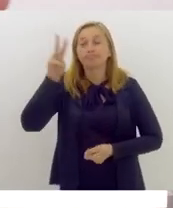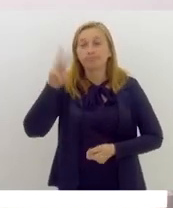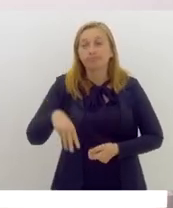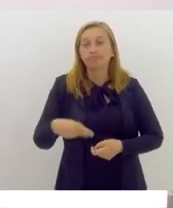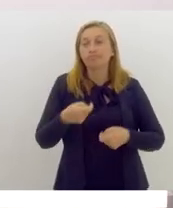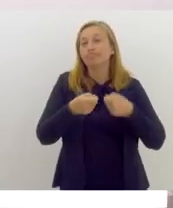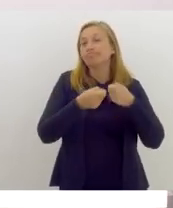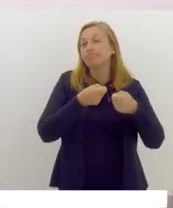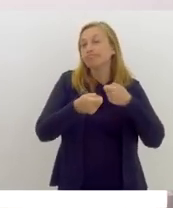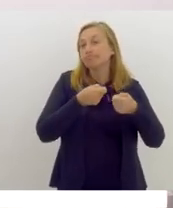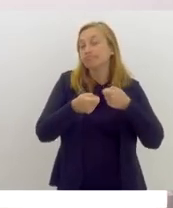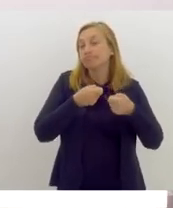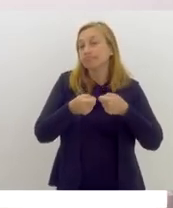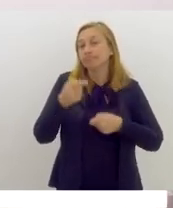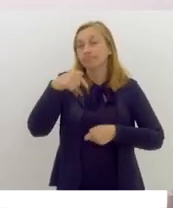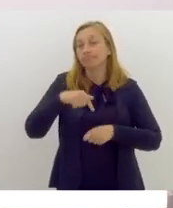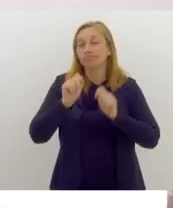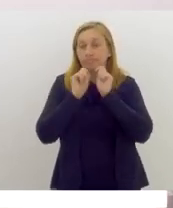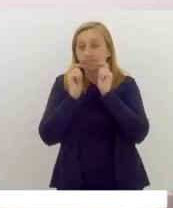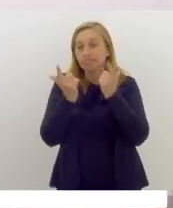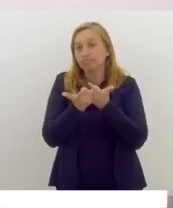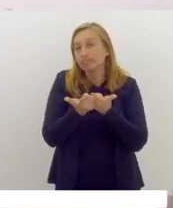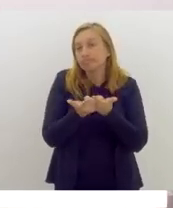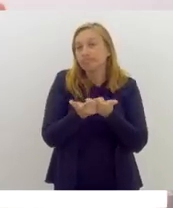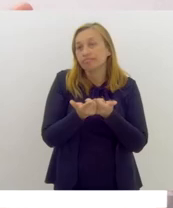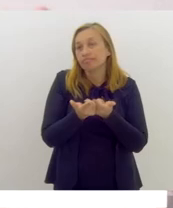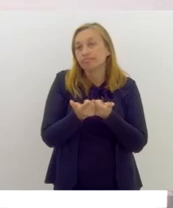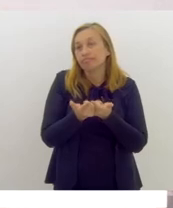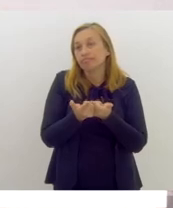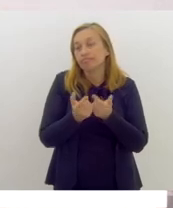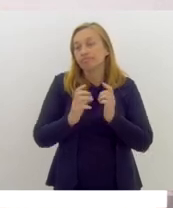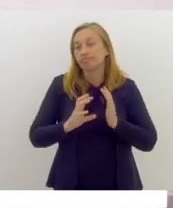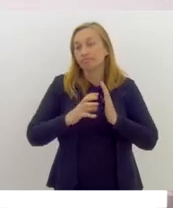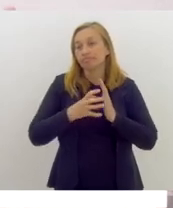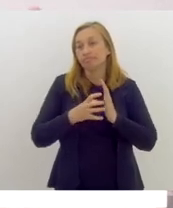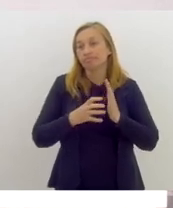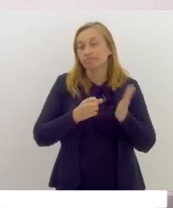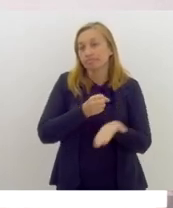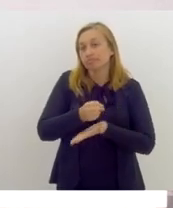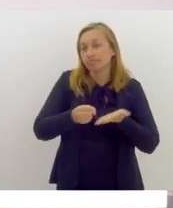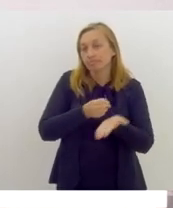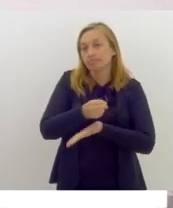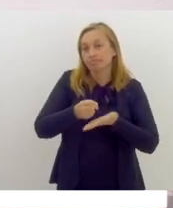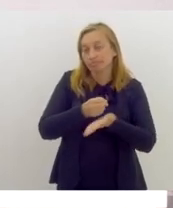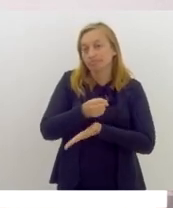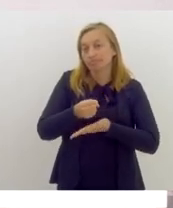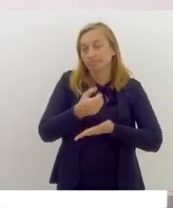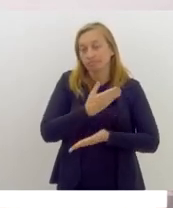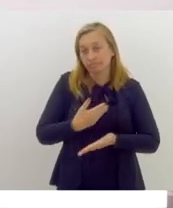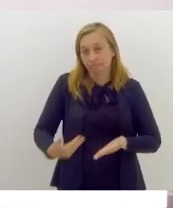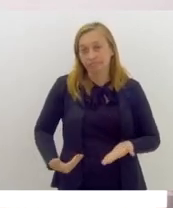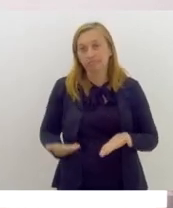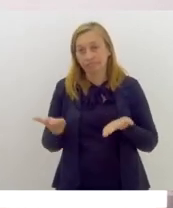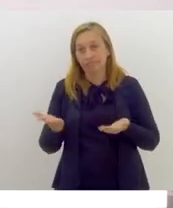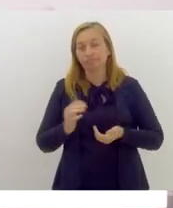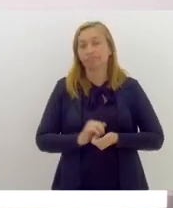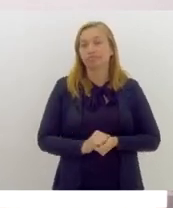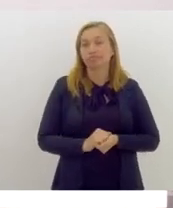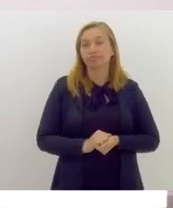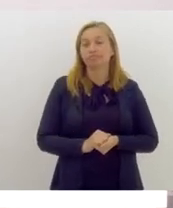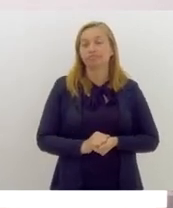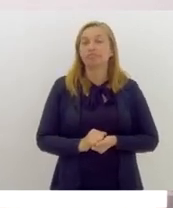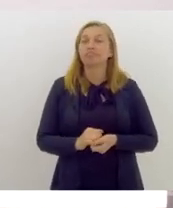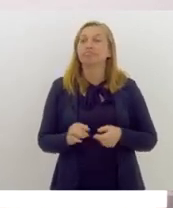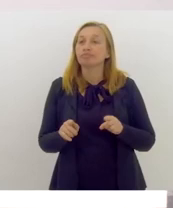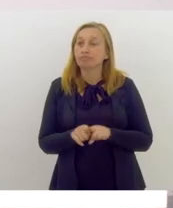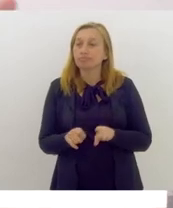dominância aqui na Assembleia são os partidos da base e não oposição e além